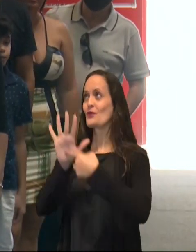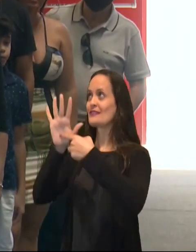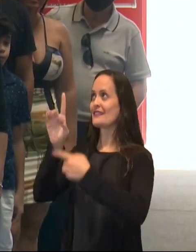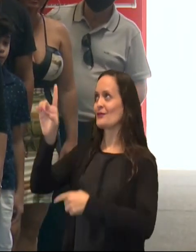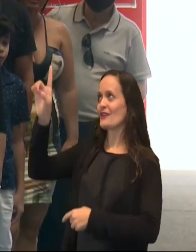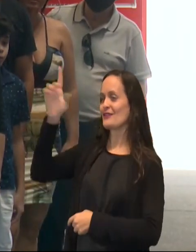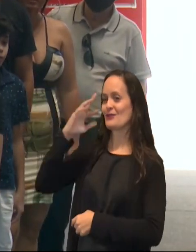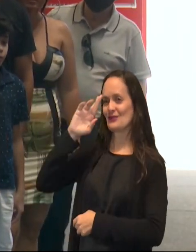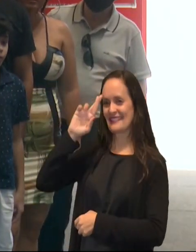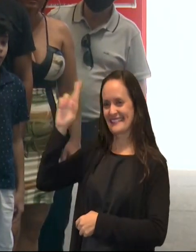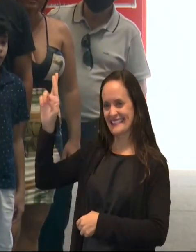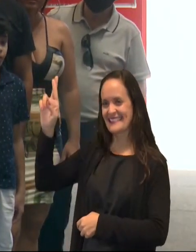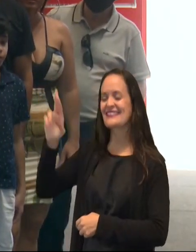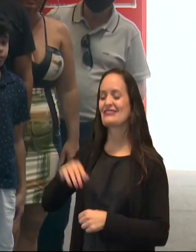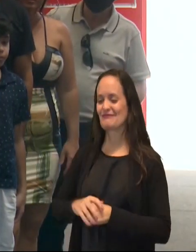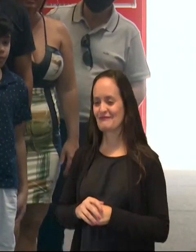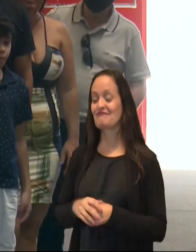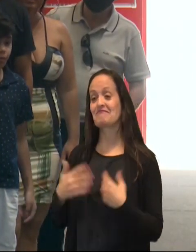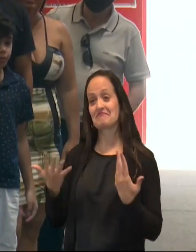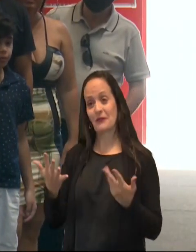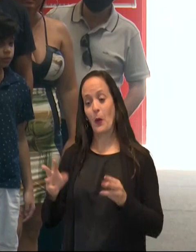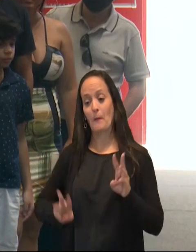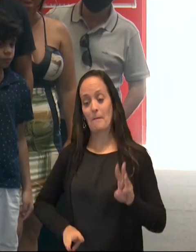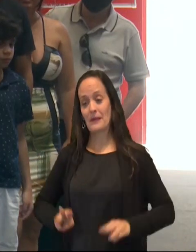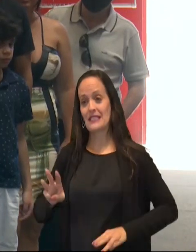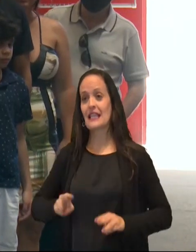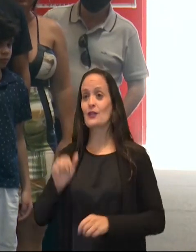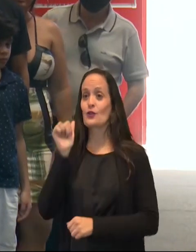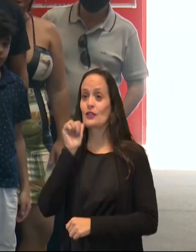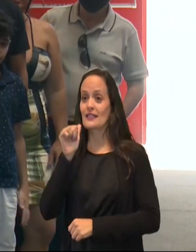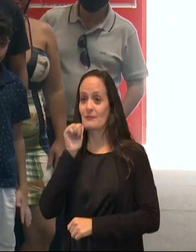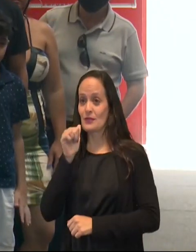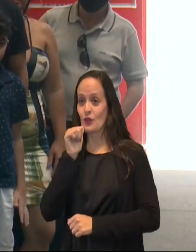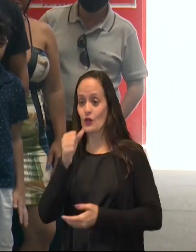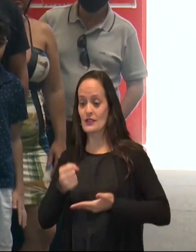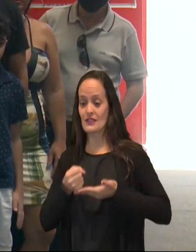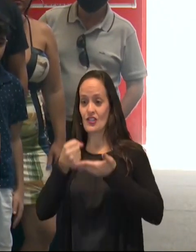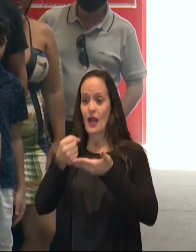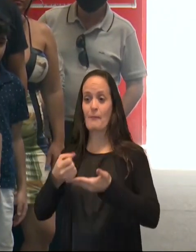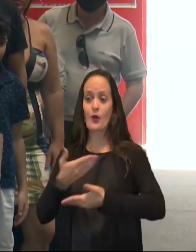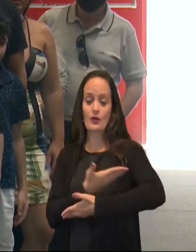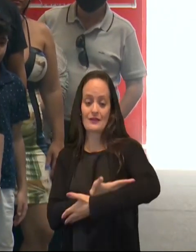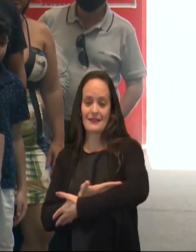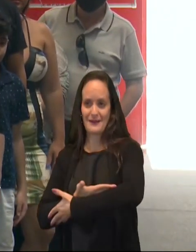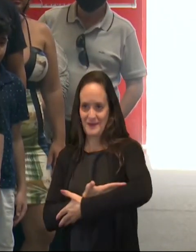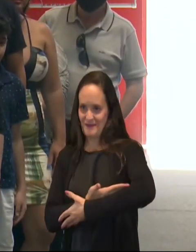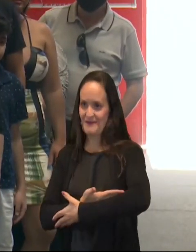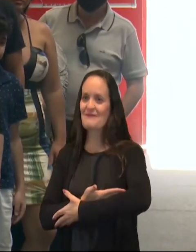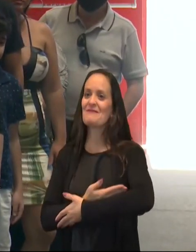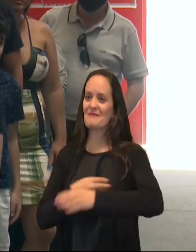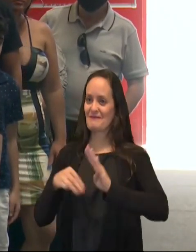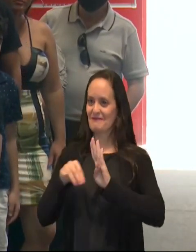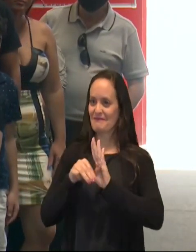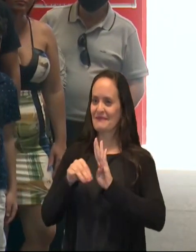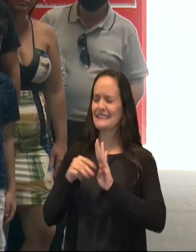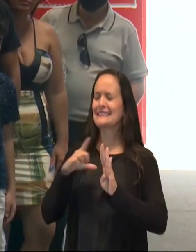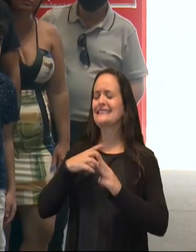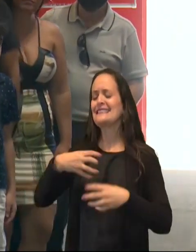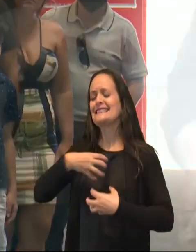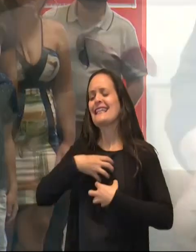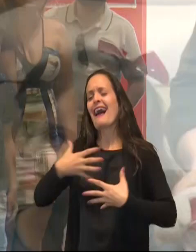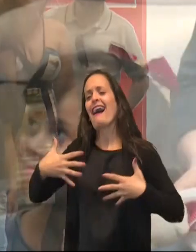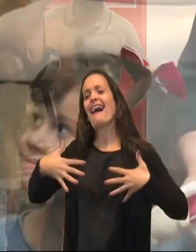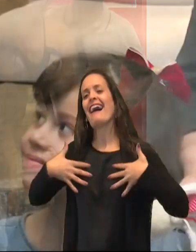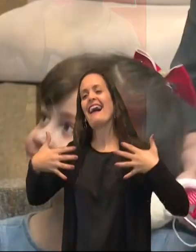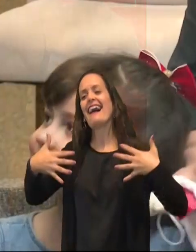Senhor. O Ministério de Mulheres, junto ao Serviço de Apoio aos Bebês da Igreja Memorial, tem a alegria de receber